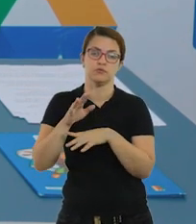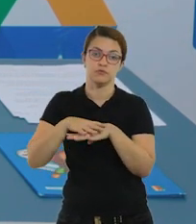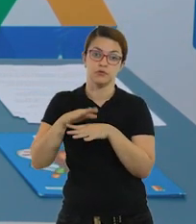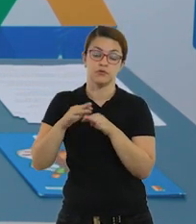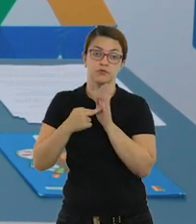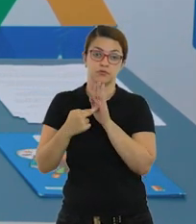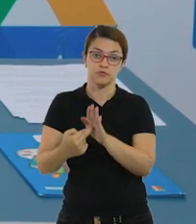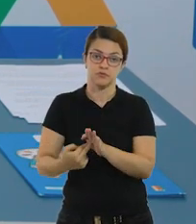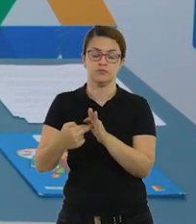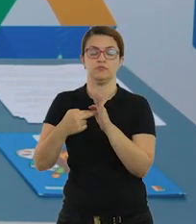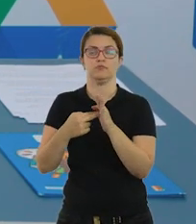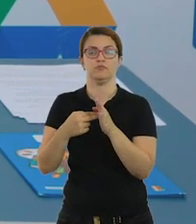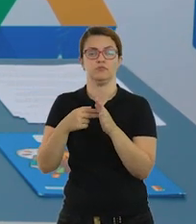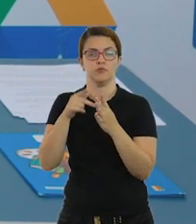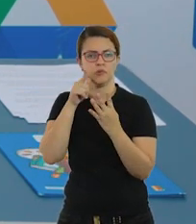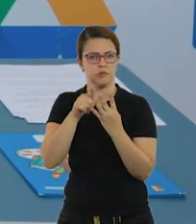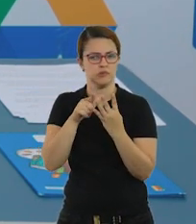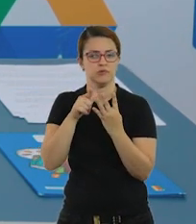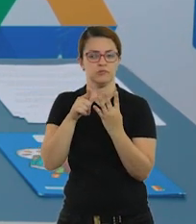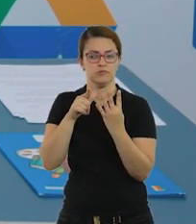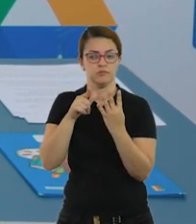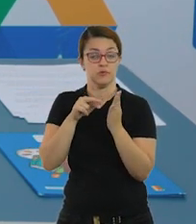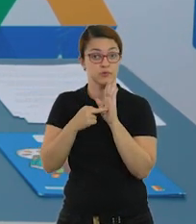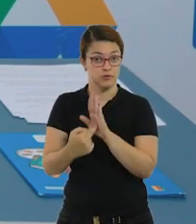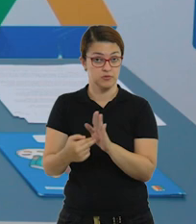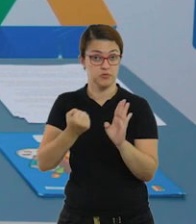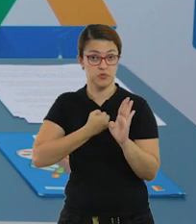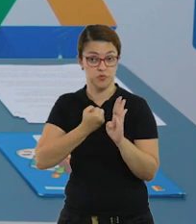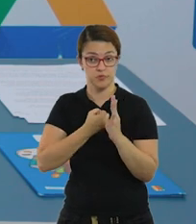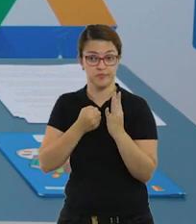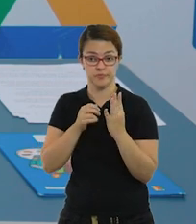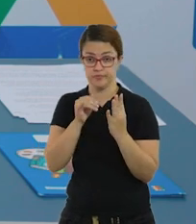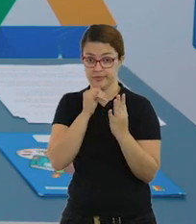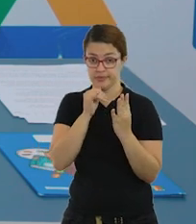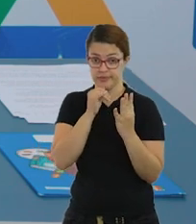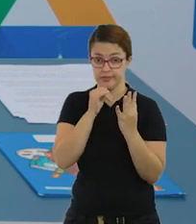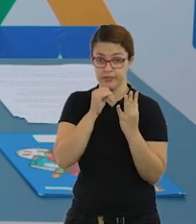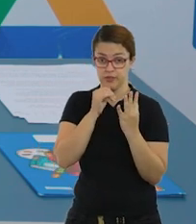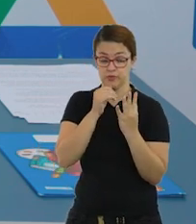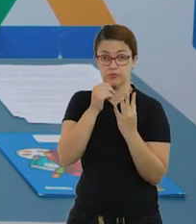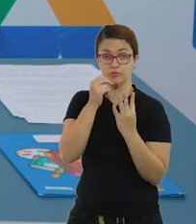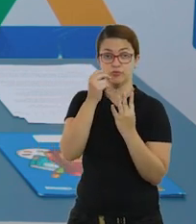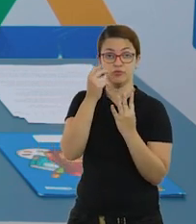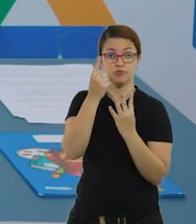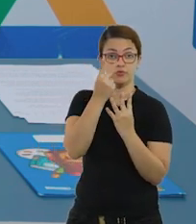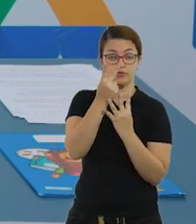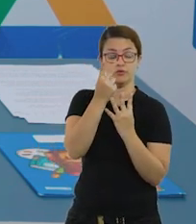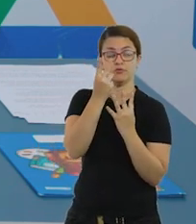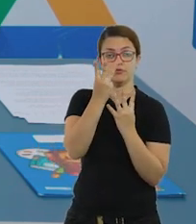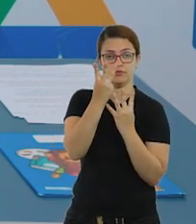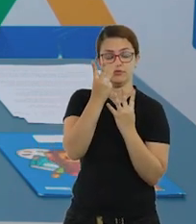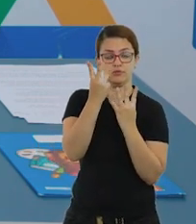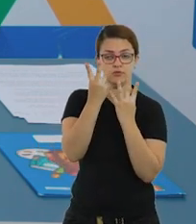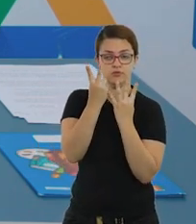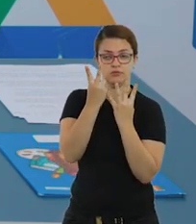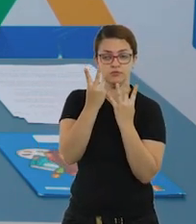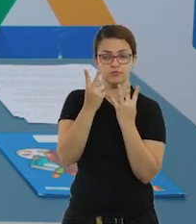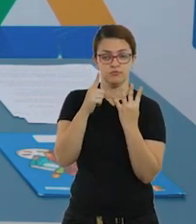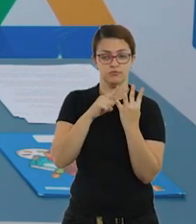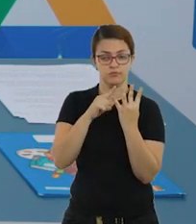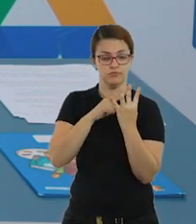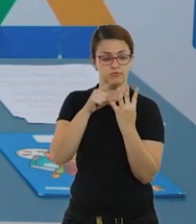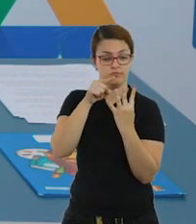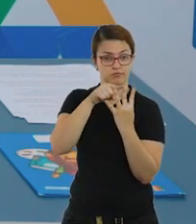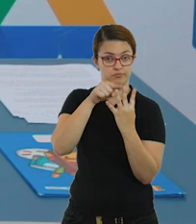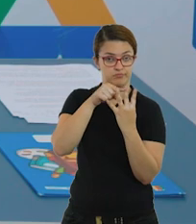Então, eu represento os números e faço cálculos utilizando o ábaco. Então, hoje, olha só, a gente vai representar o número 232. No número